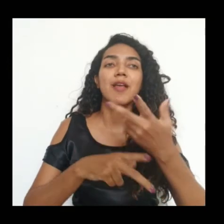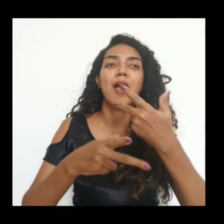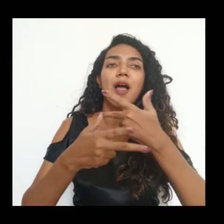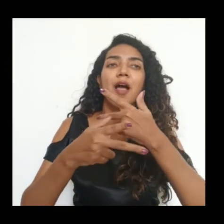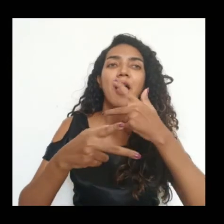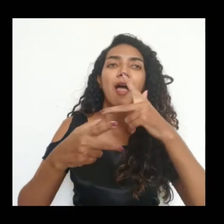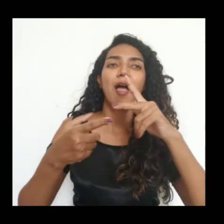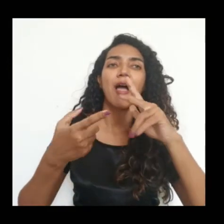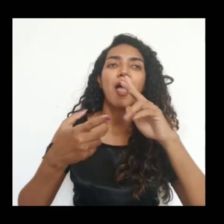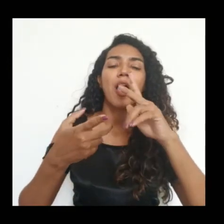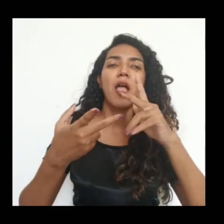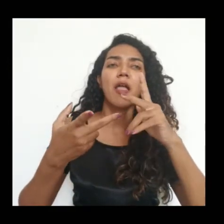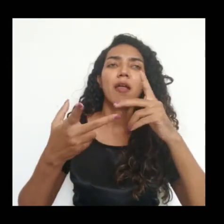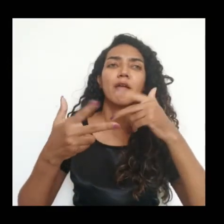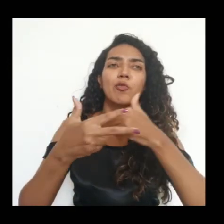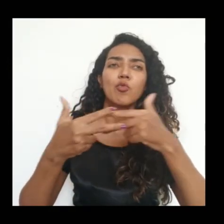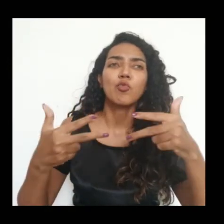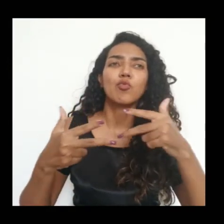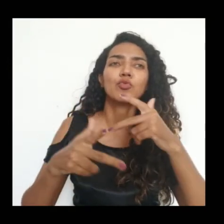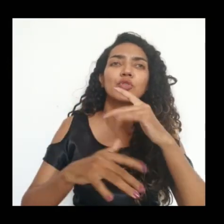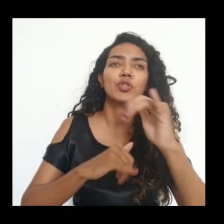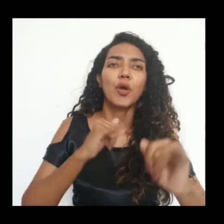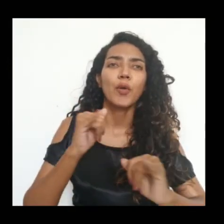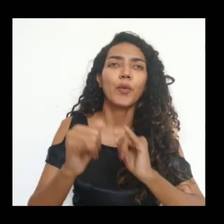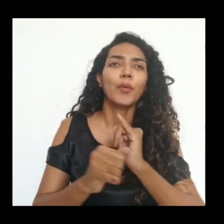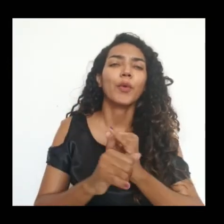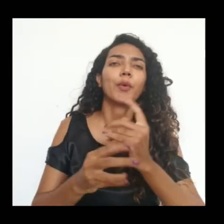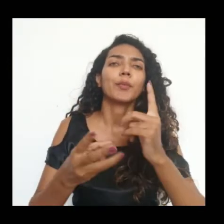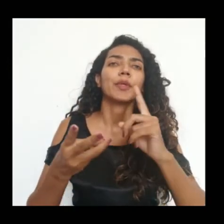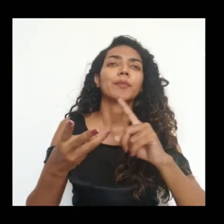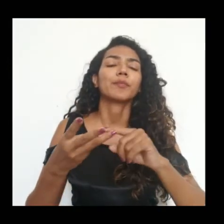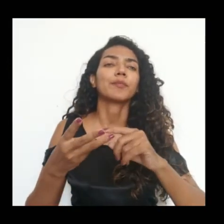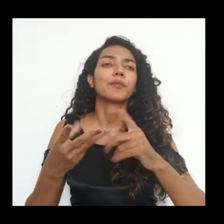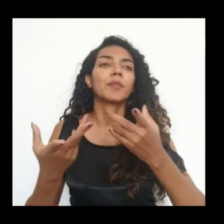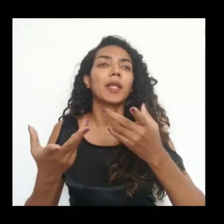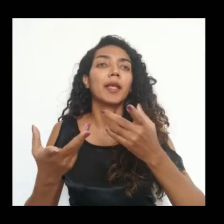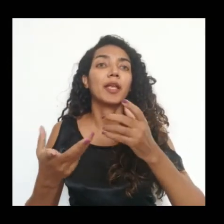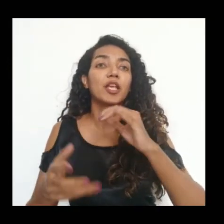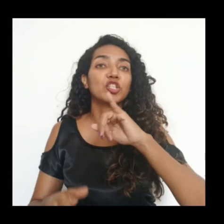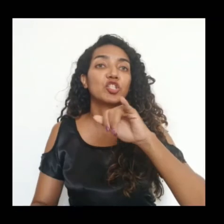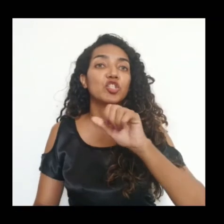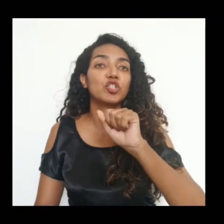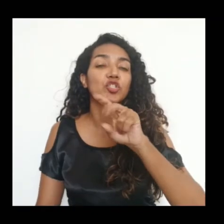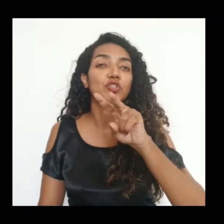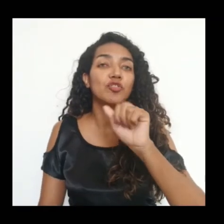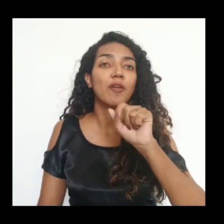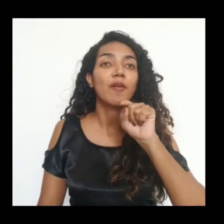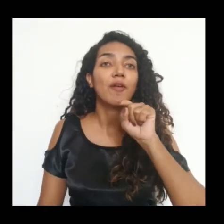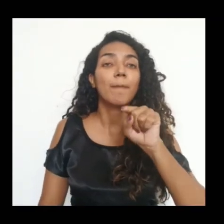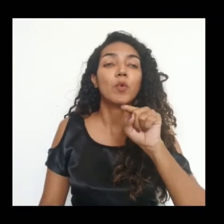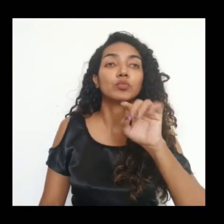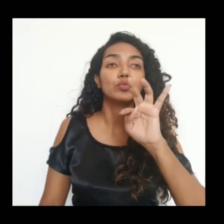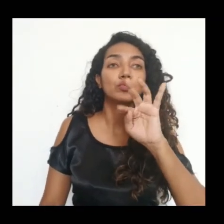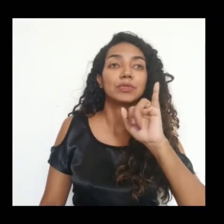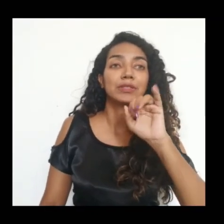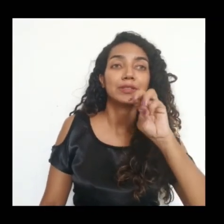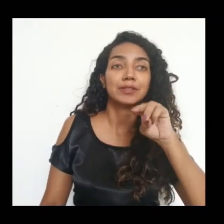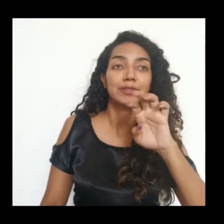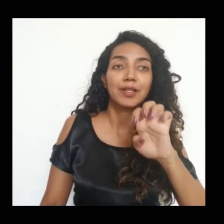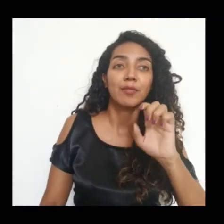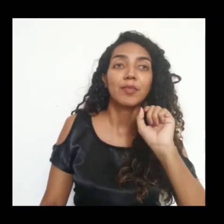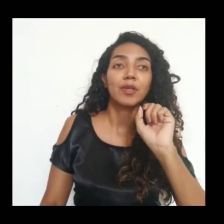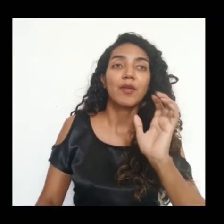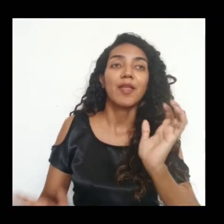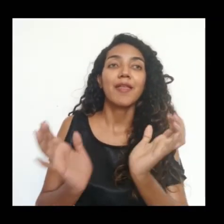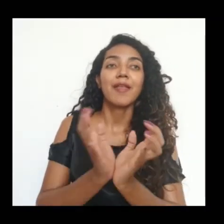de data, hora e etc. Tem o pacote java.time, ou seja, todas as classes e interfaces que dizem